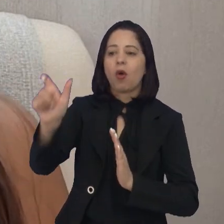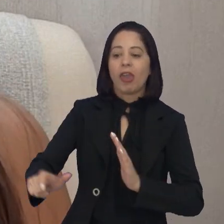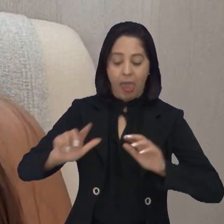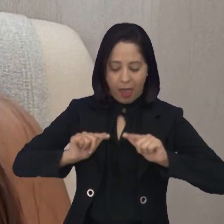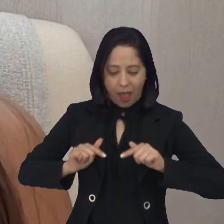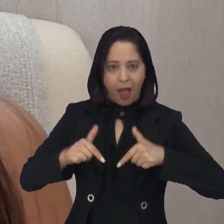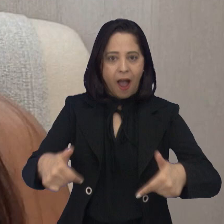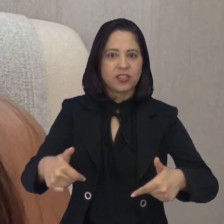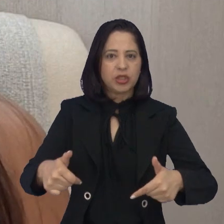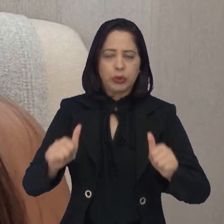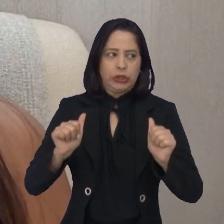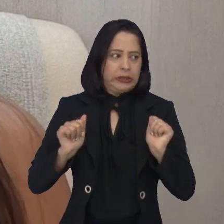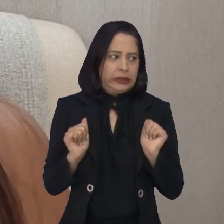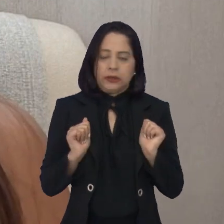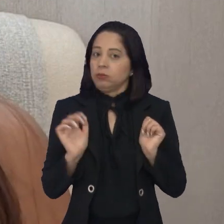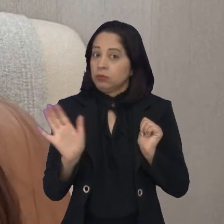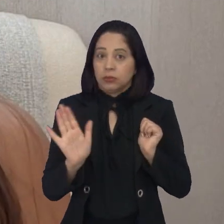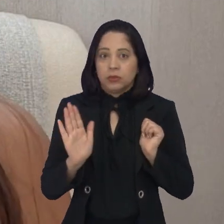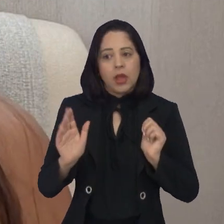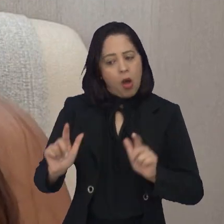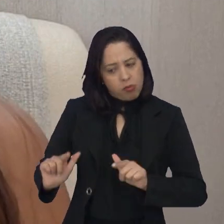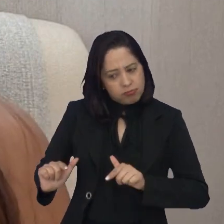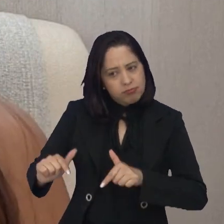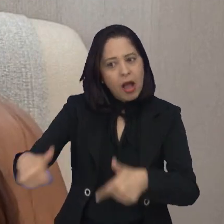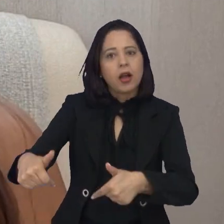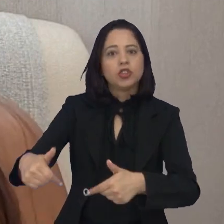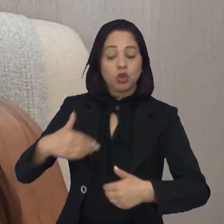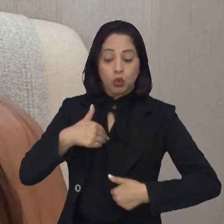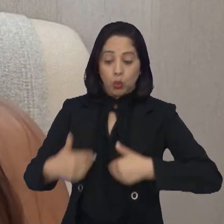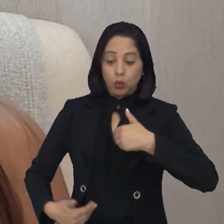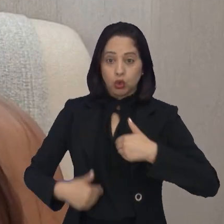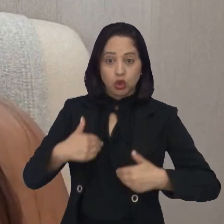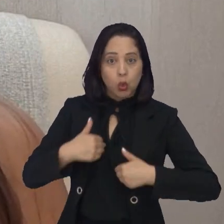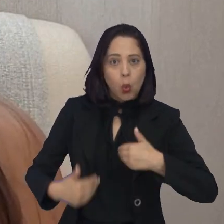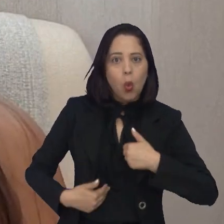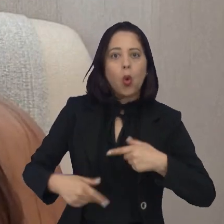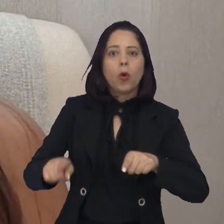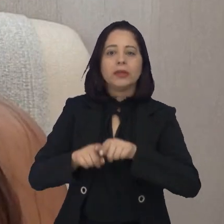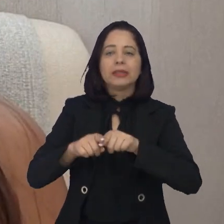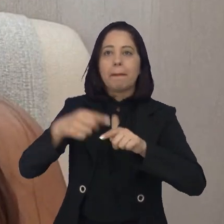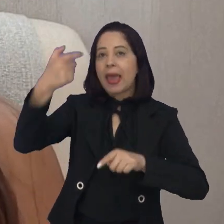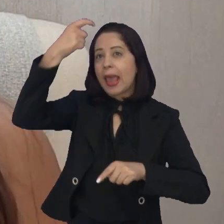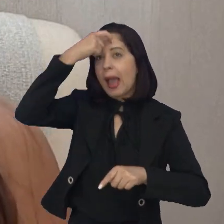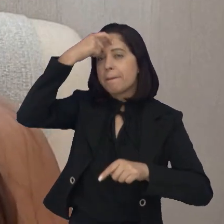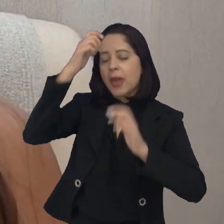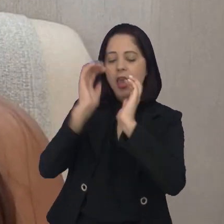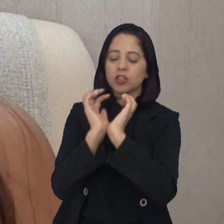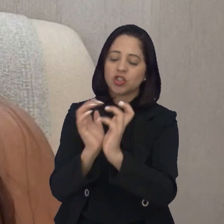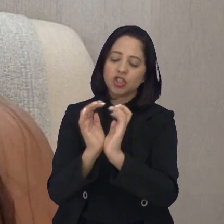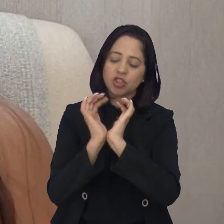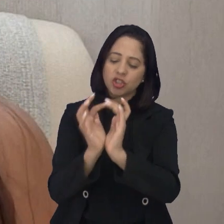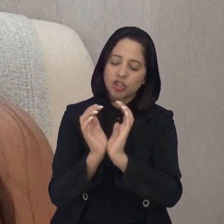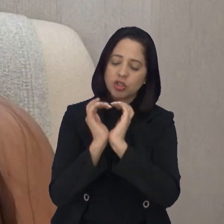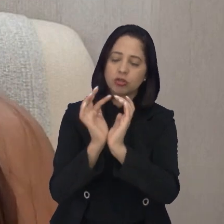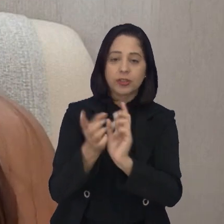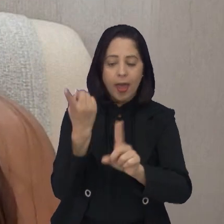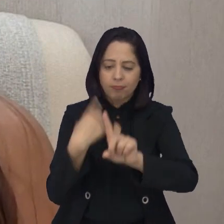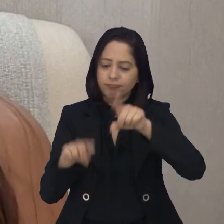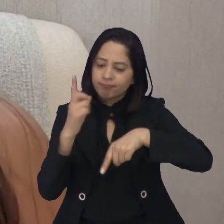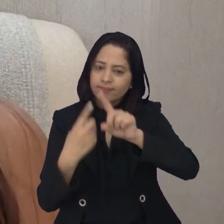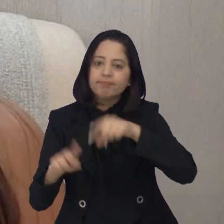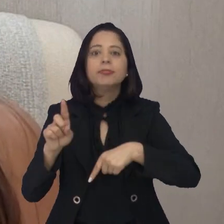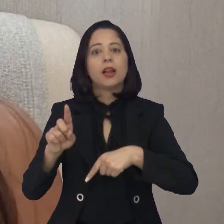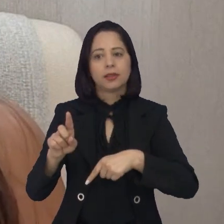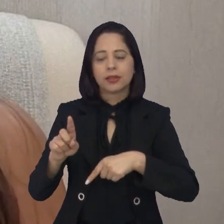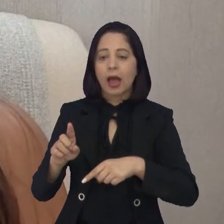movimento. E esse movimento tanto no sentido físico quanto no sentido psíquico. Então, essa família estimular a pessoa a